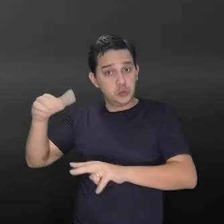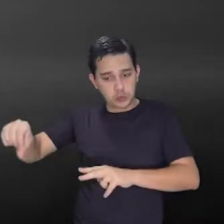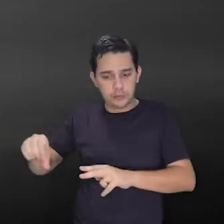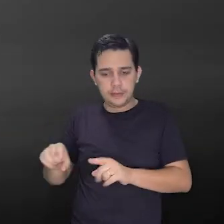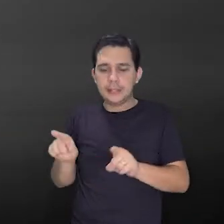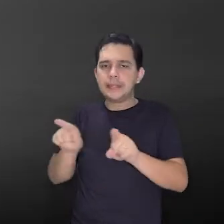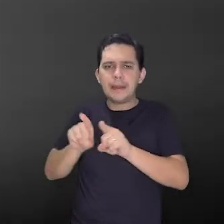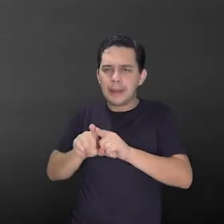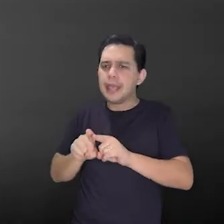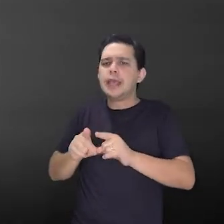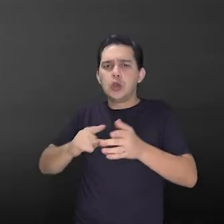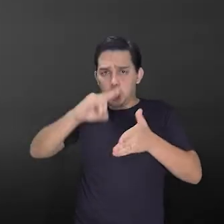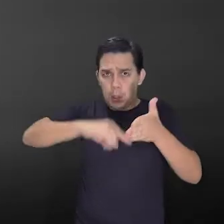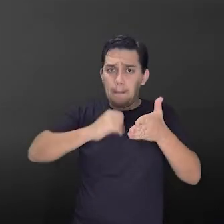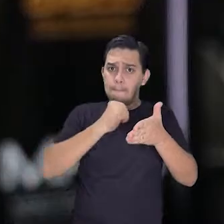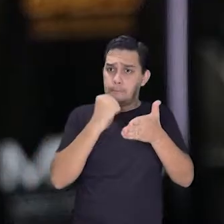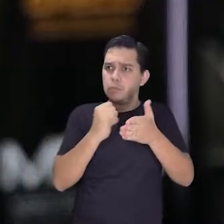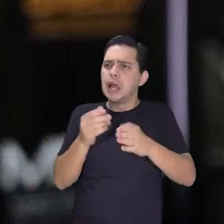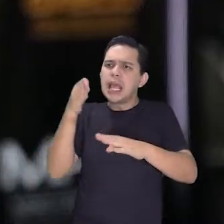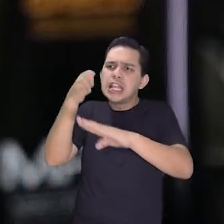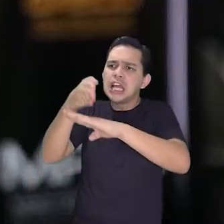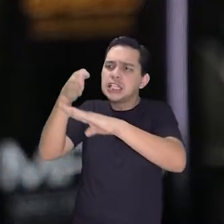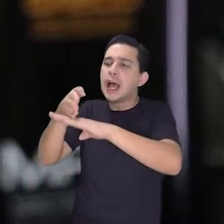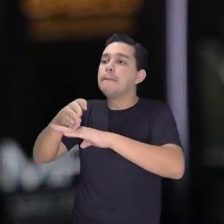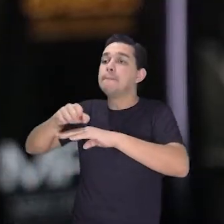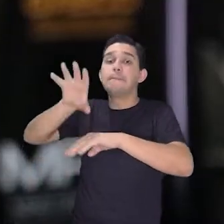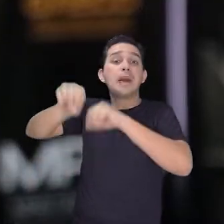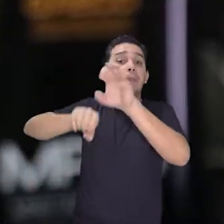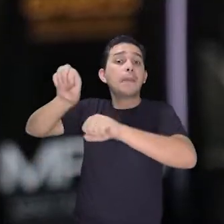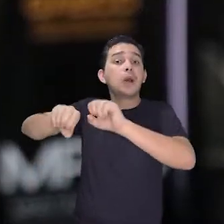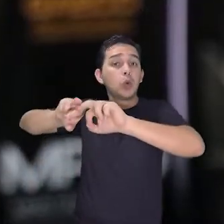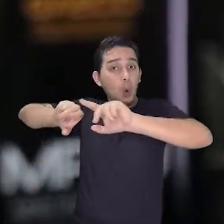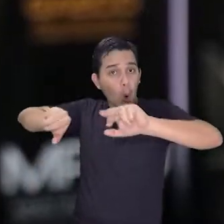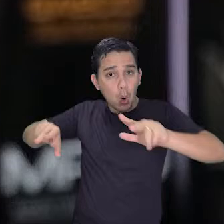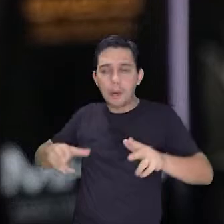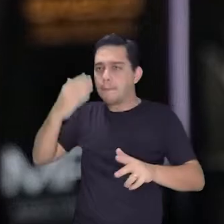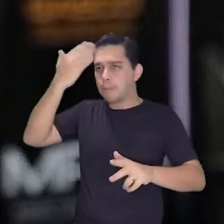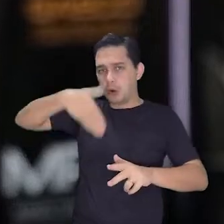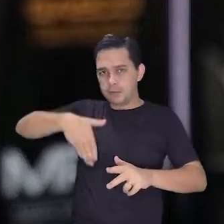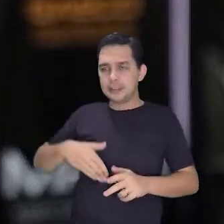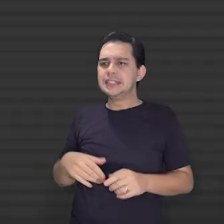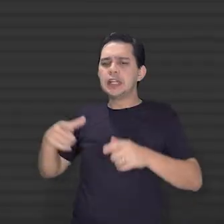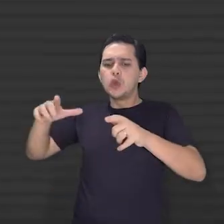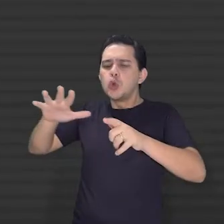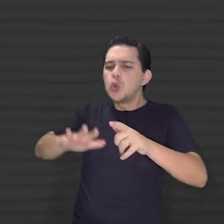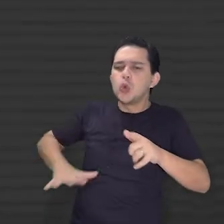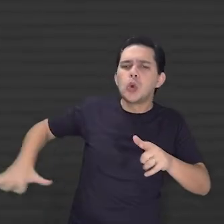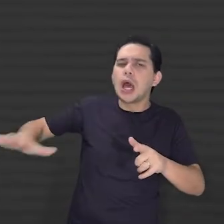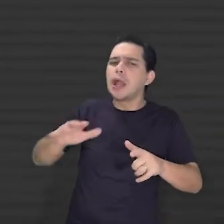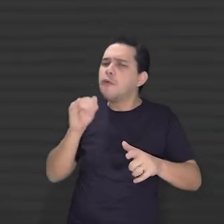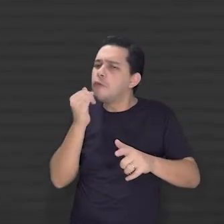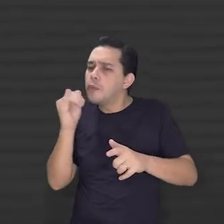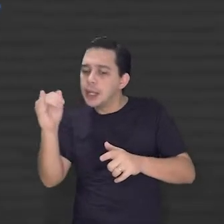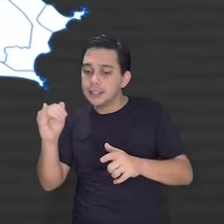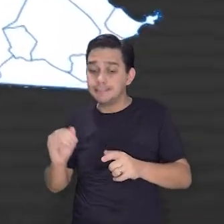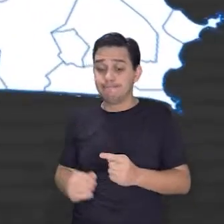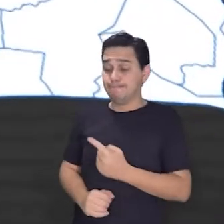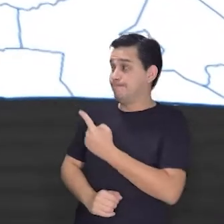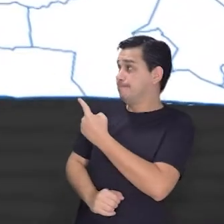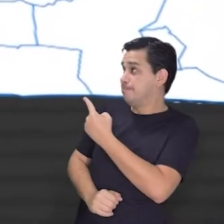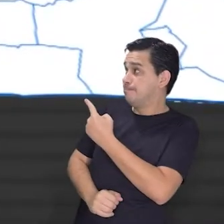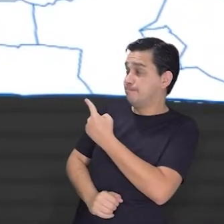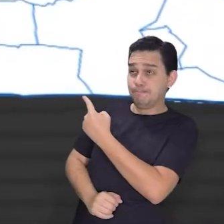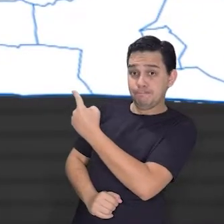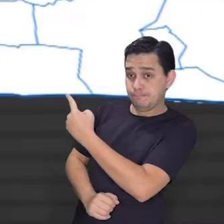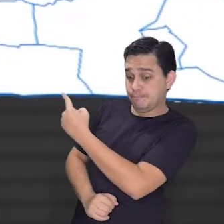apreensão relativos a uma organização criminosa atuante na Baixada Fluminense, principalmente nas